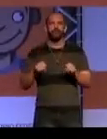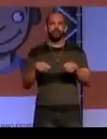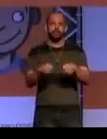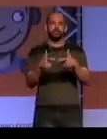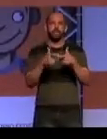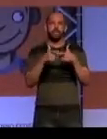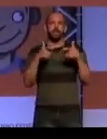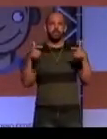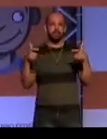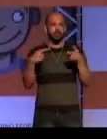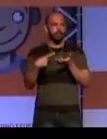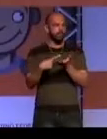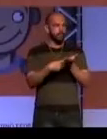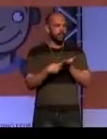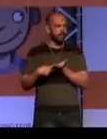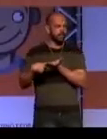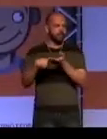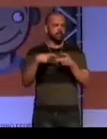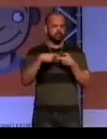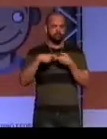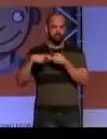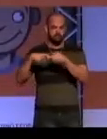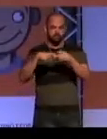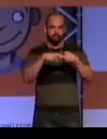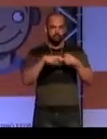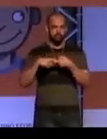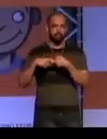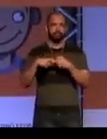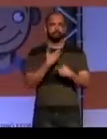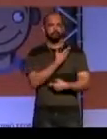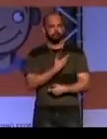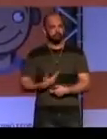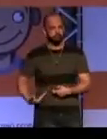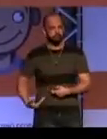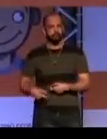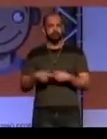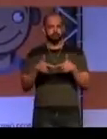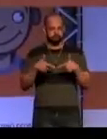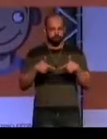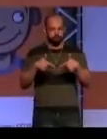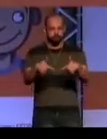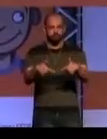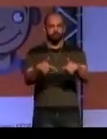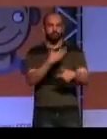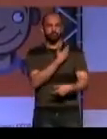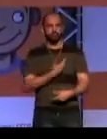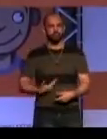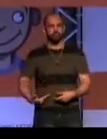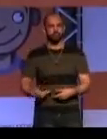ampliar parcerias com a rede, TV, enfim, utilizar a forma efetiva das redes sociais,